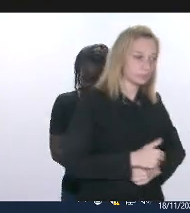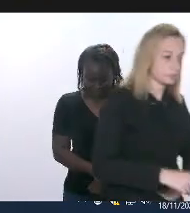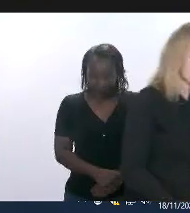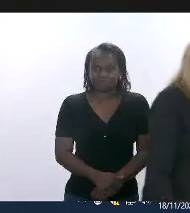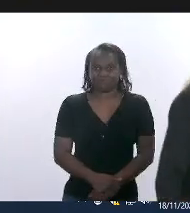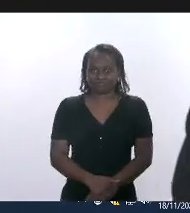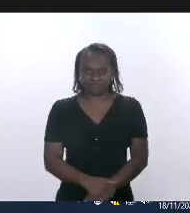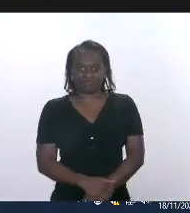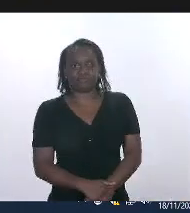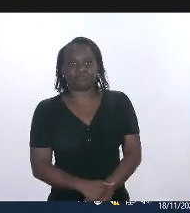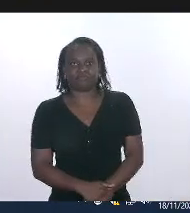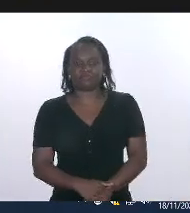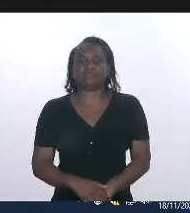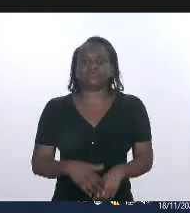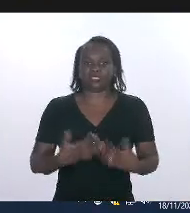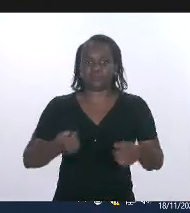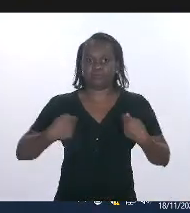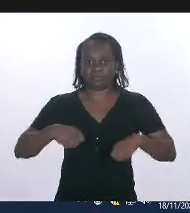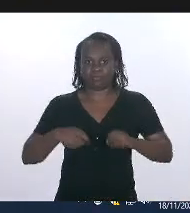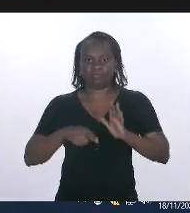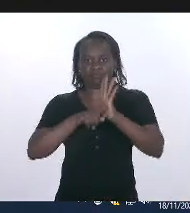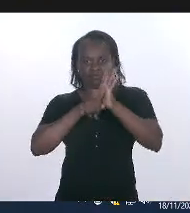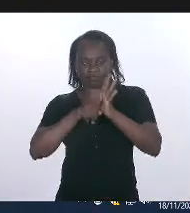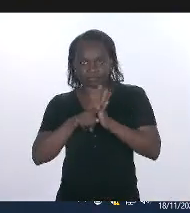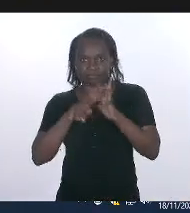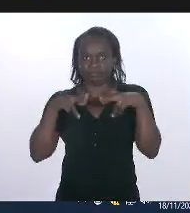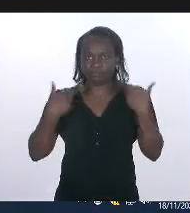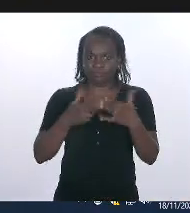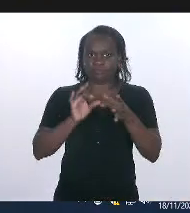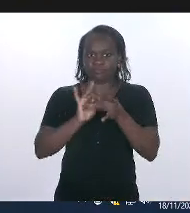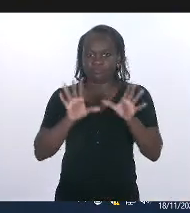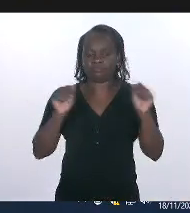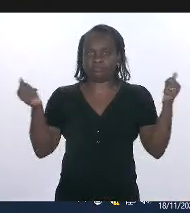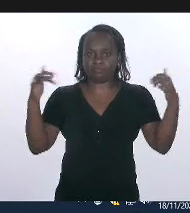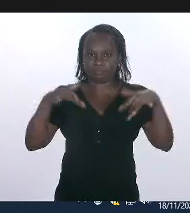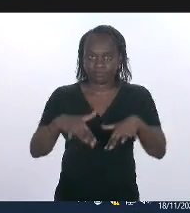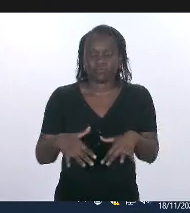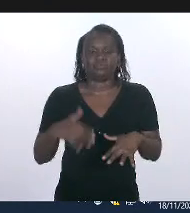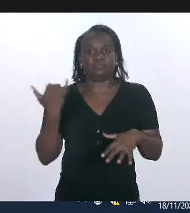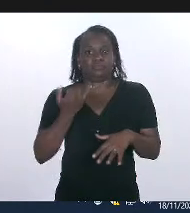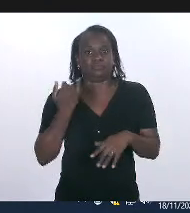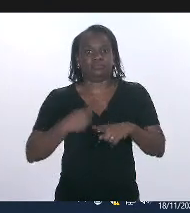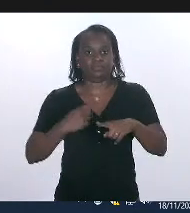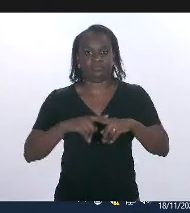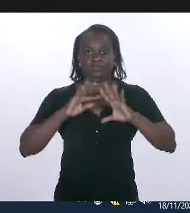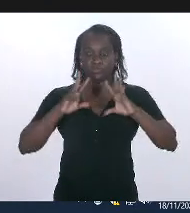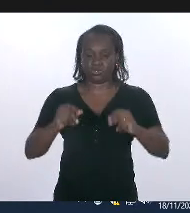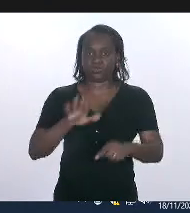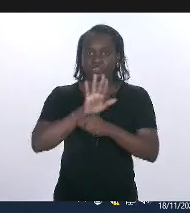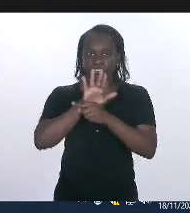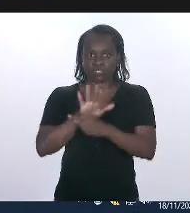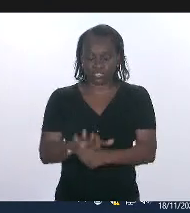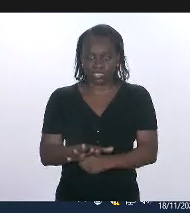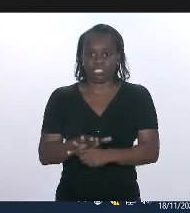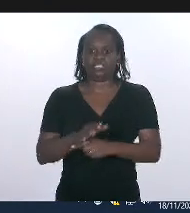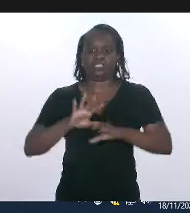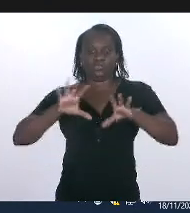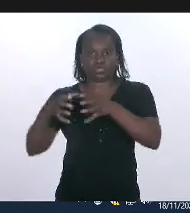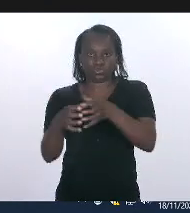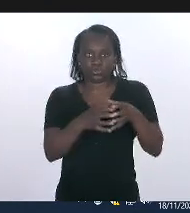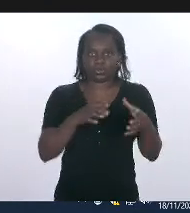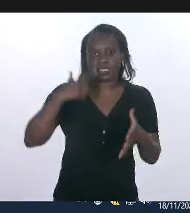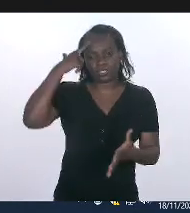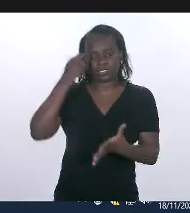diligência, fazer audiência pública, que eu acho que é muito importante, porque tudo isso ajudará as comissões a emitir os